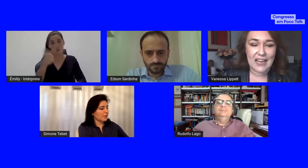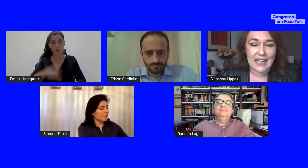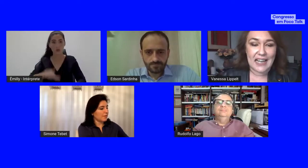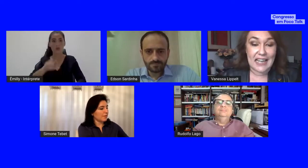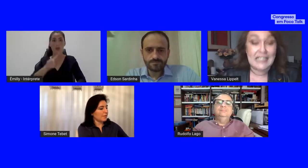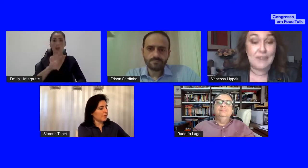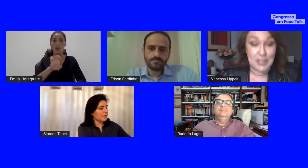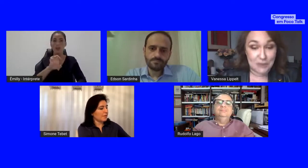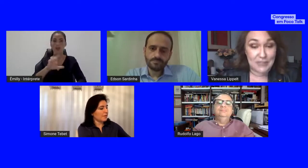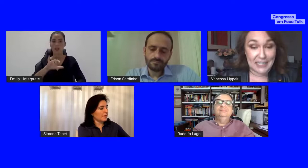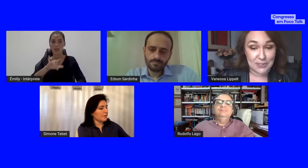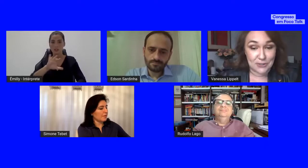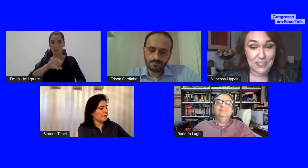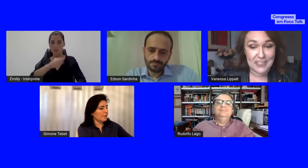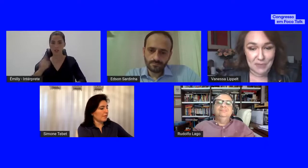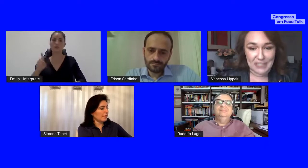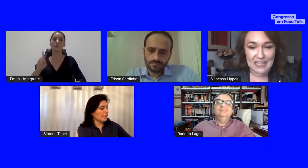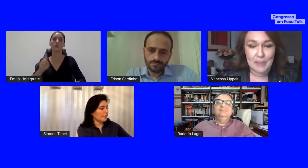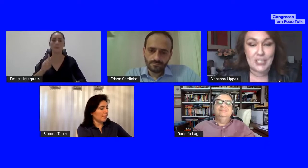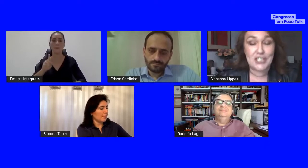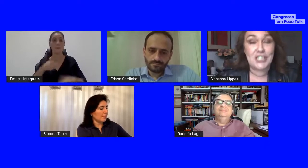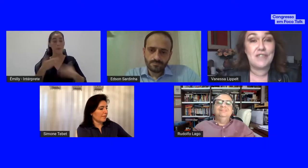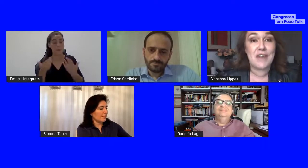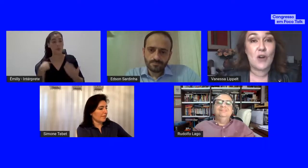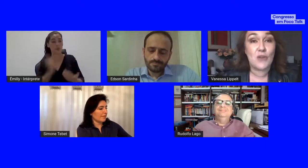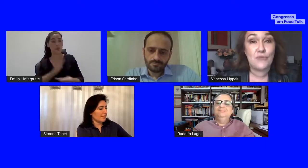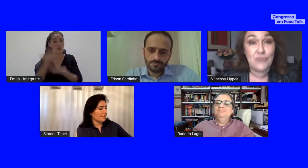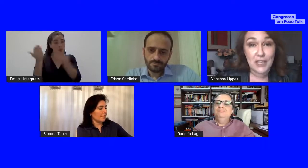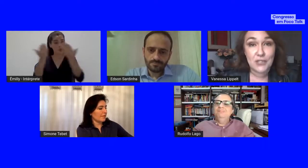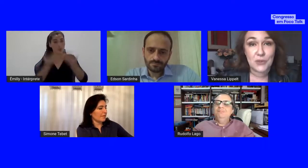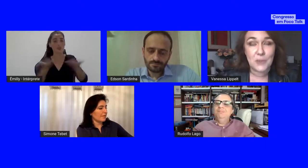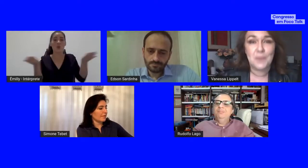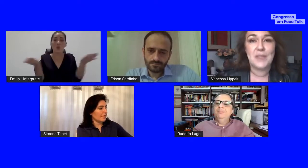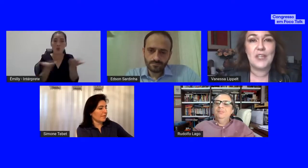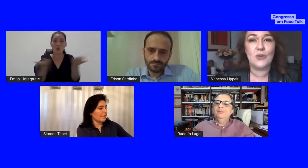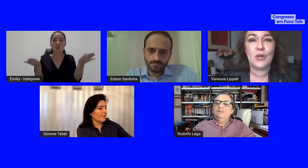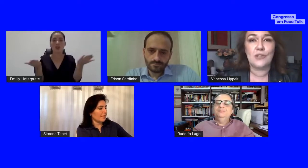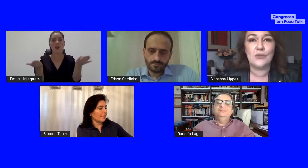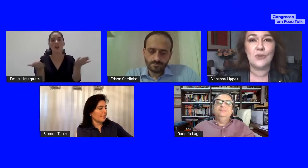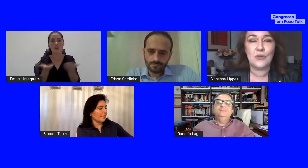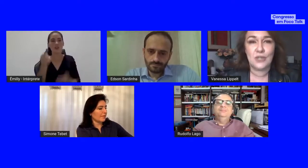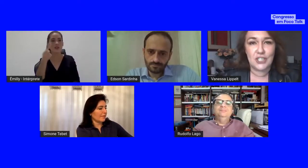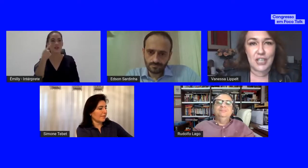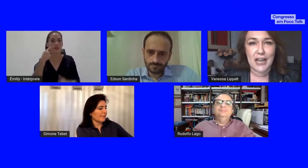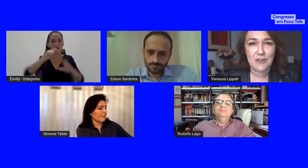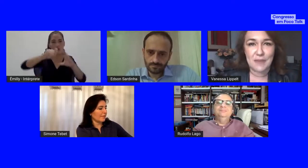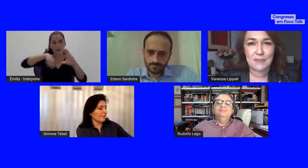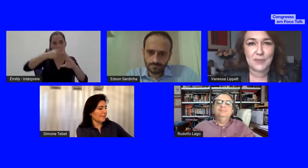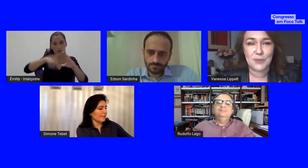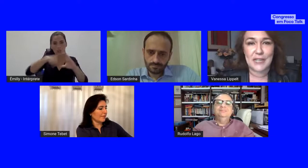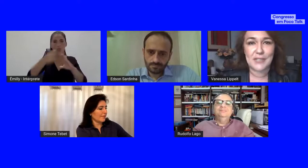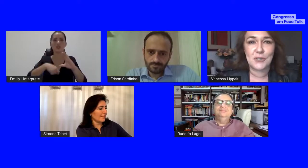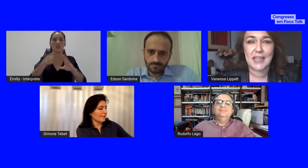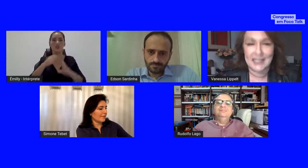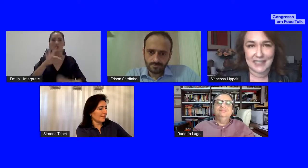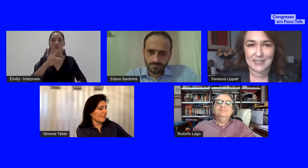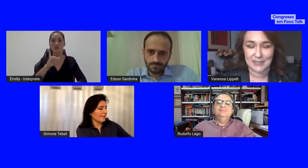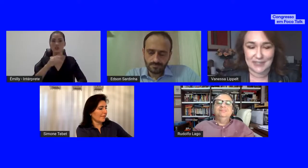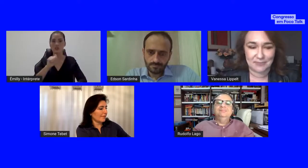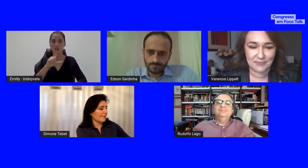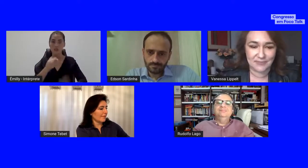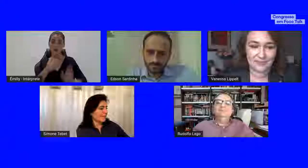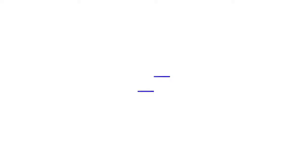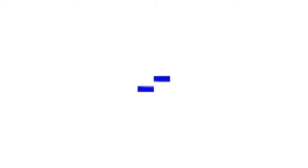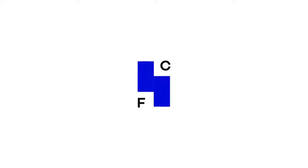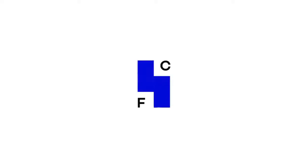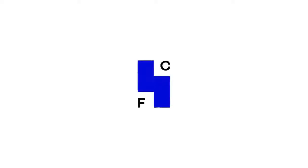Vamos agora, essa foi a nossa convidada de hoje, Simone Tebet, e a gente vai ver agora um vídeo que o nosso Tiago vai soltar sobre a